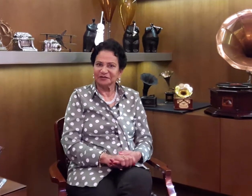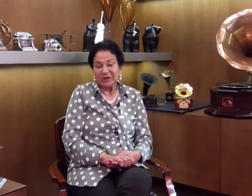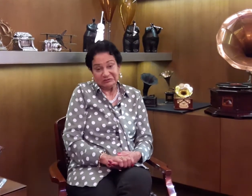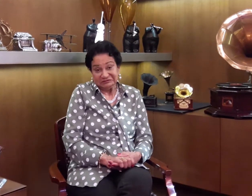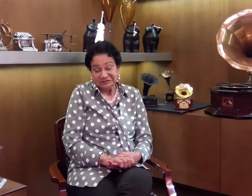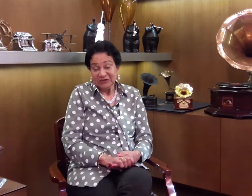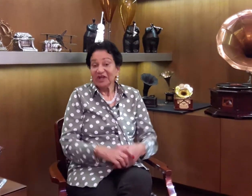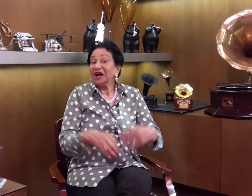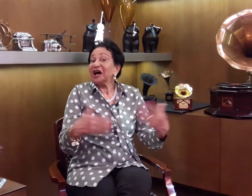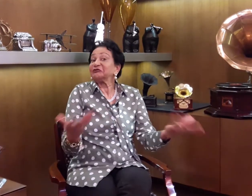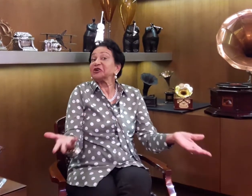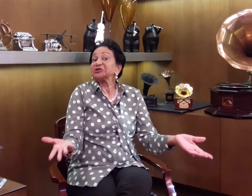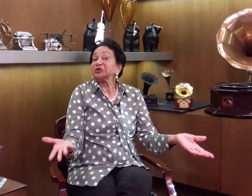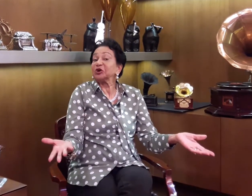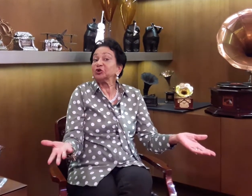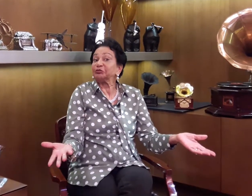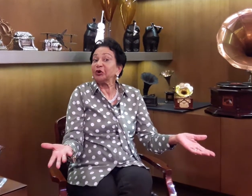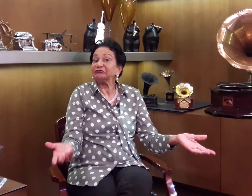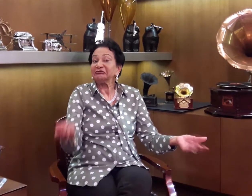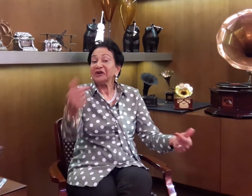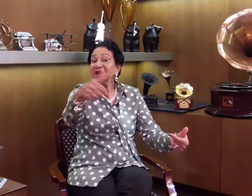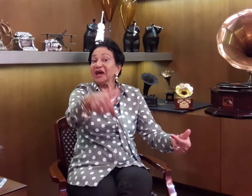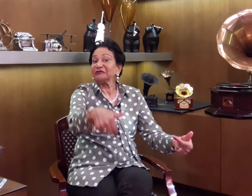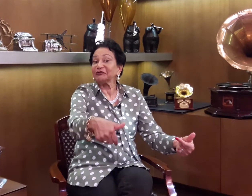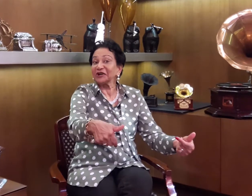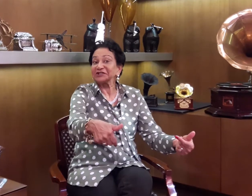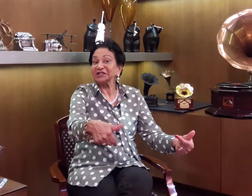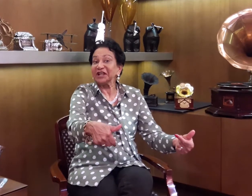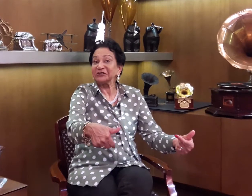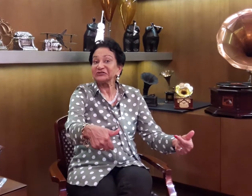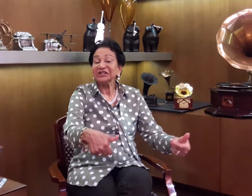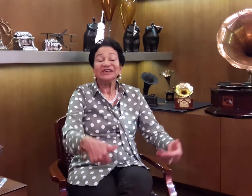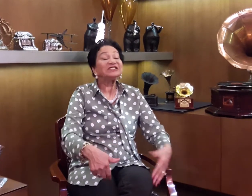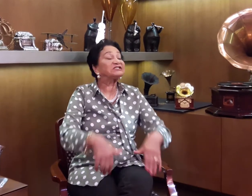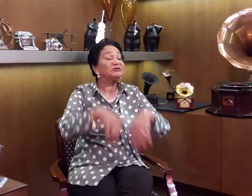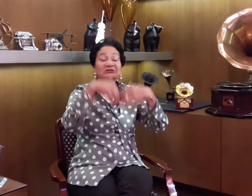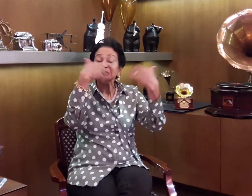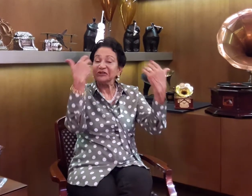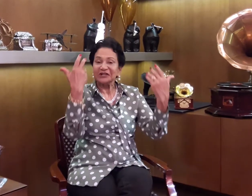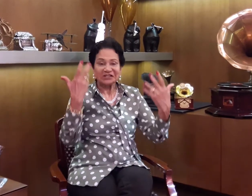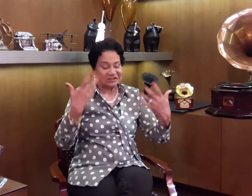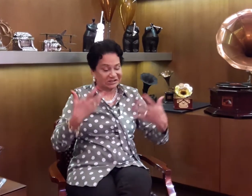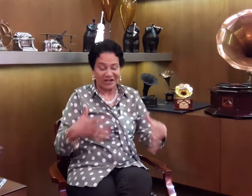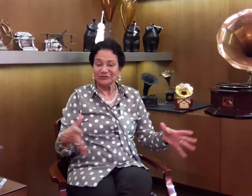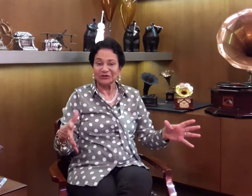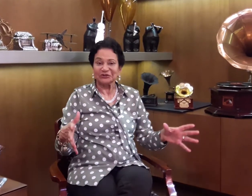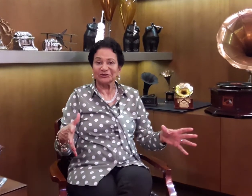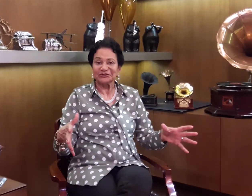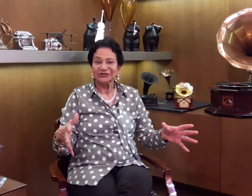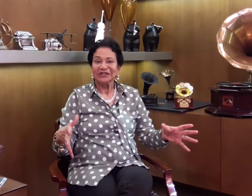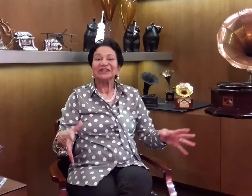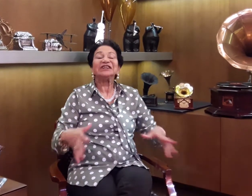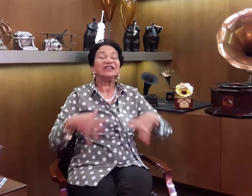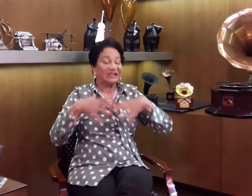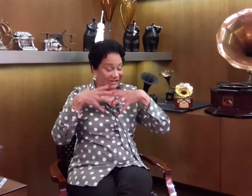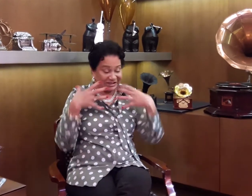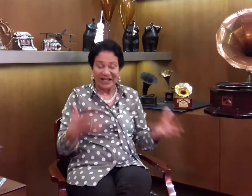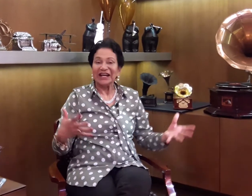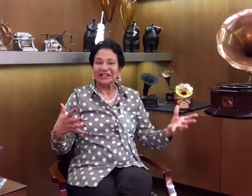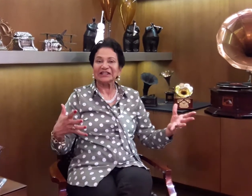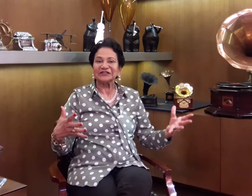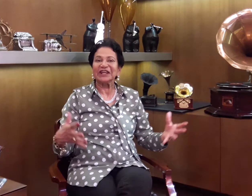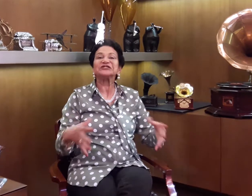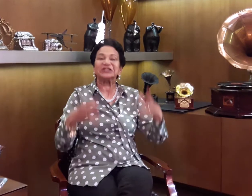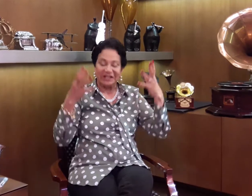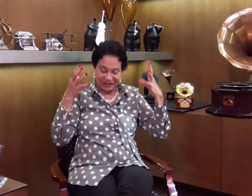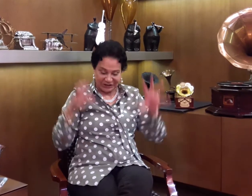mostrar. Bom, a voz do povo é a voz de Deus. Então, nós estamos juntos e,